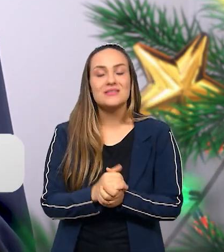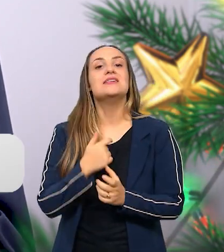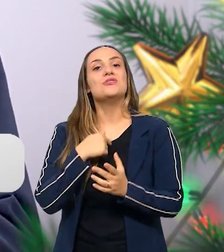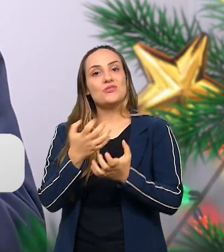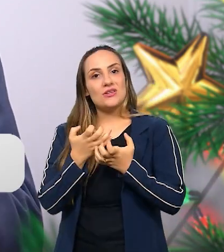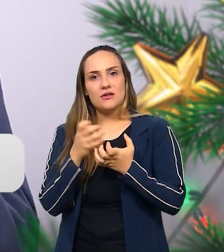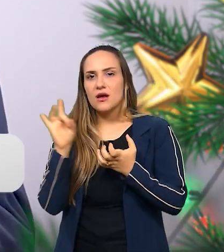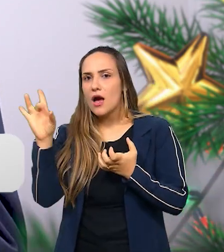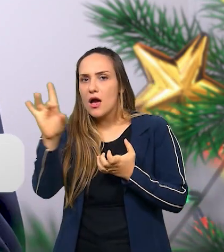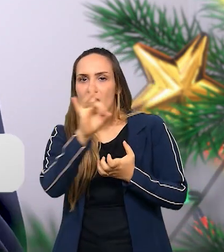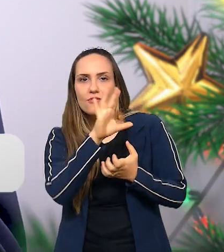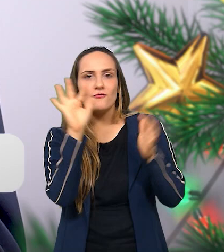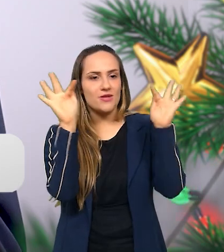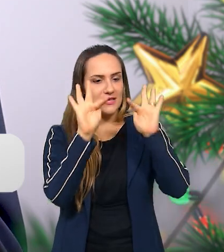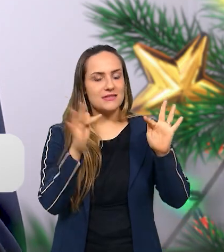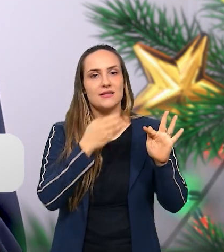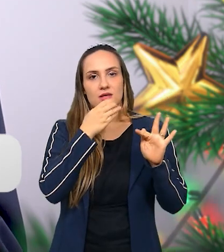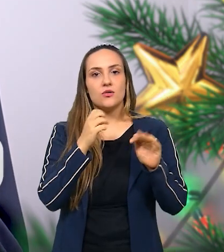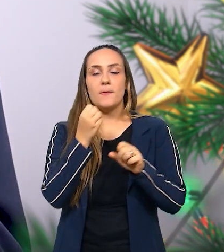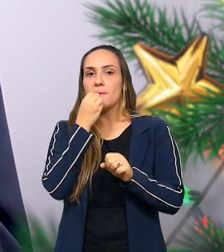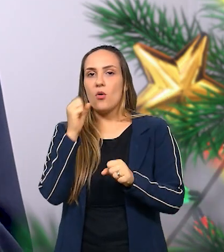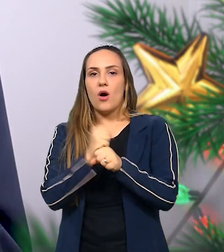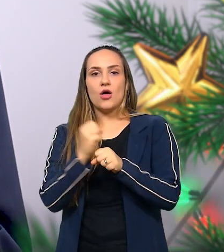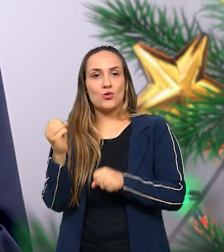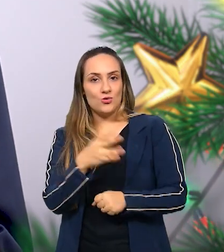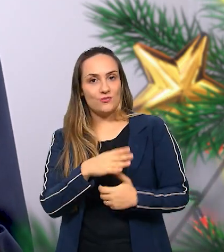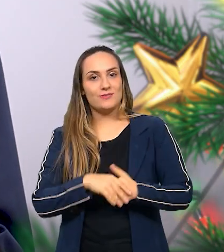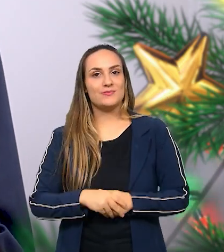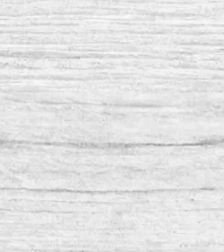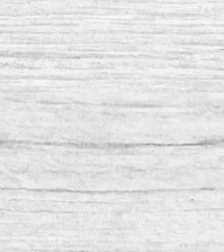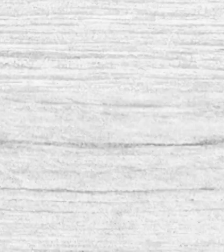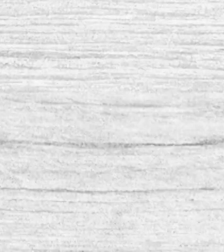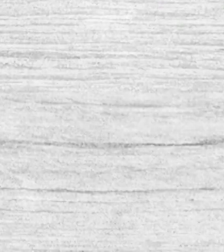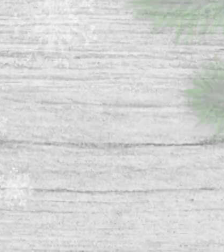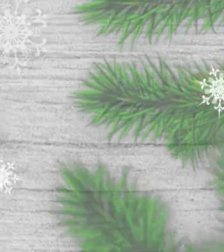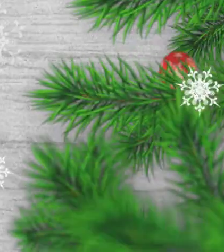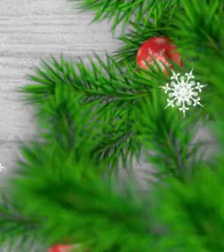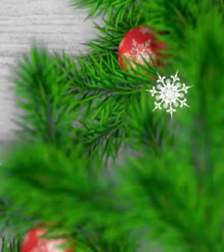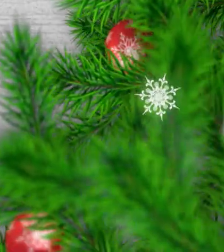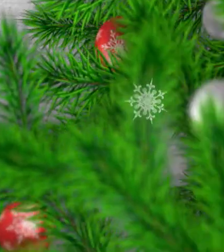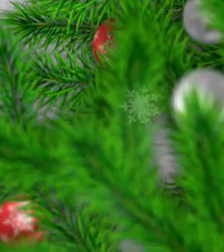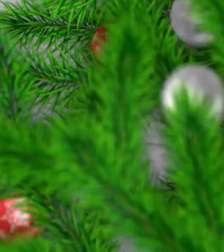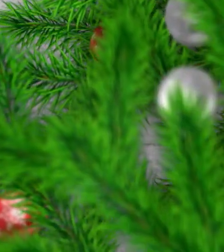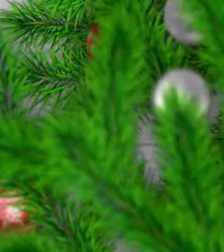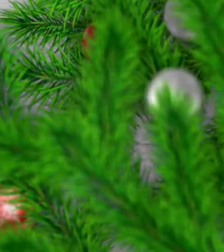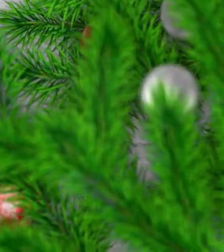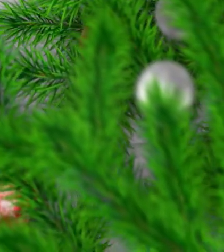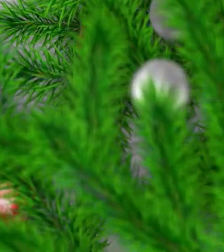Então, queria desejar a cada um de vocês Feliz Natal e um bom Ano Novo.